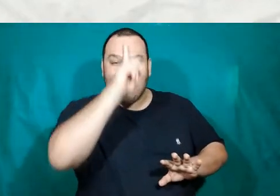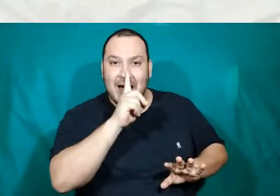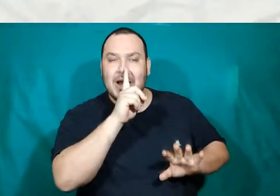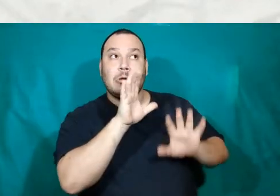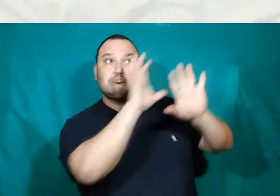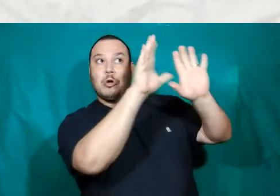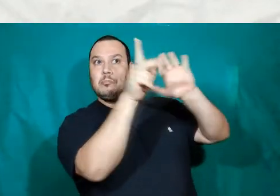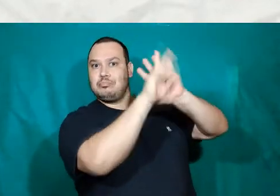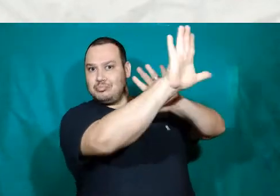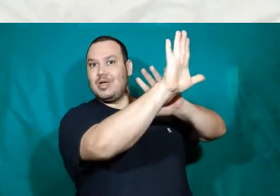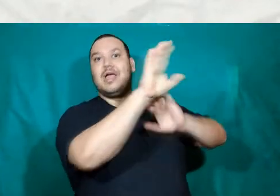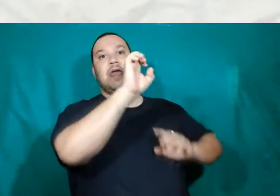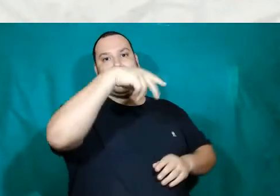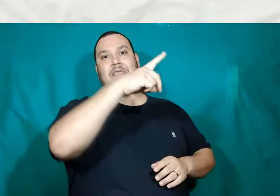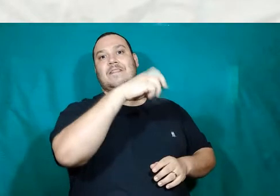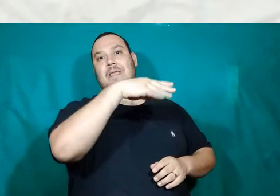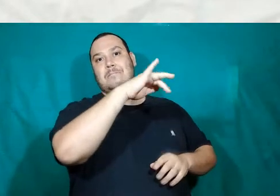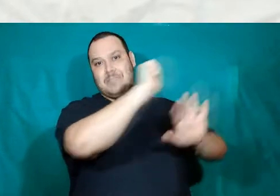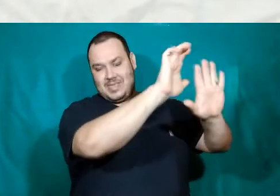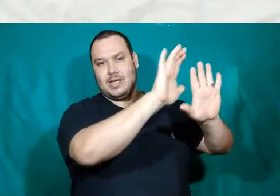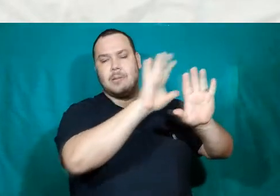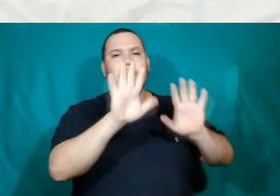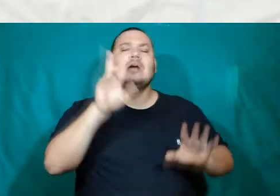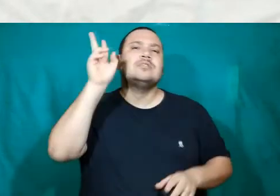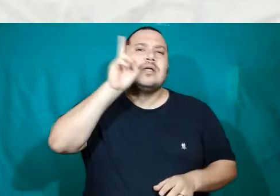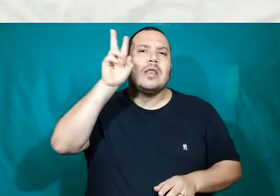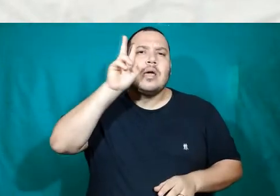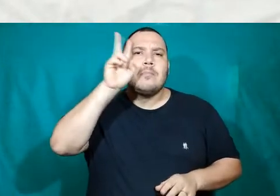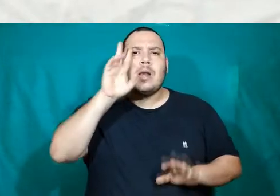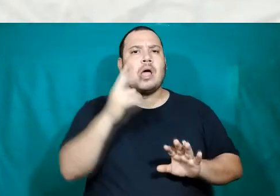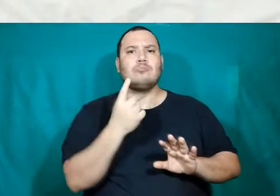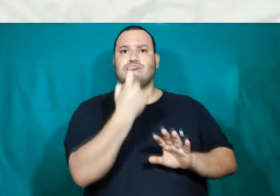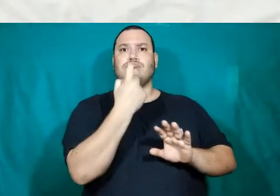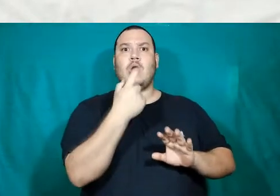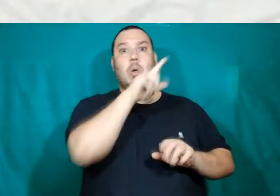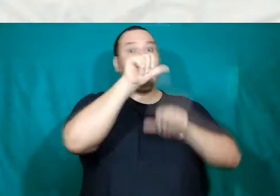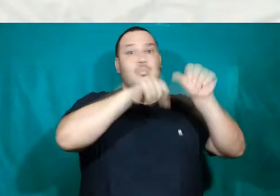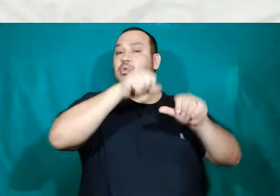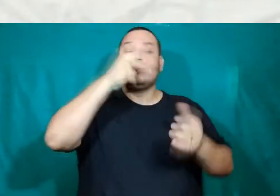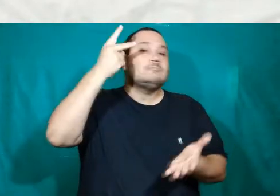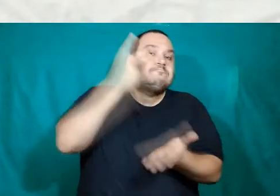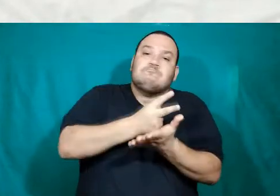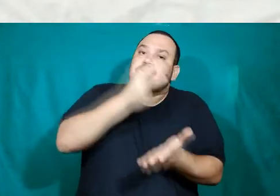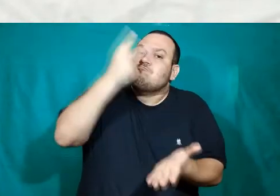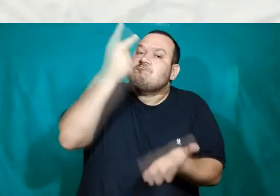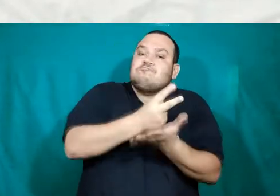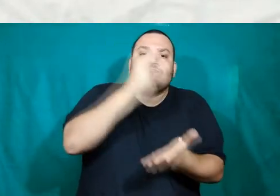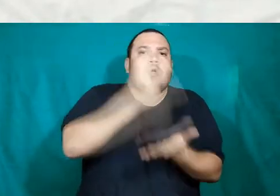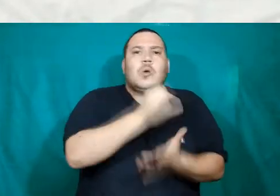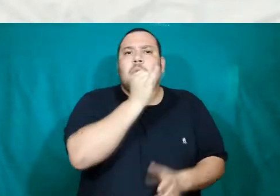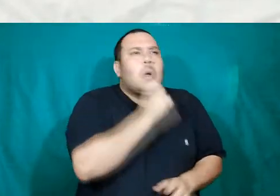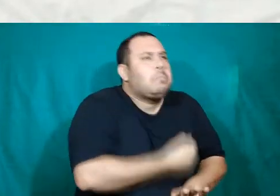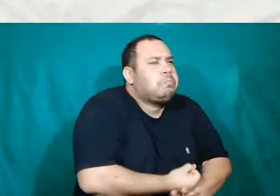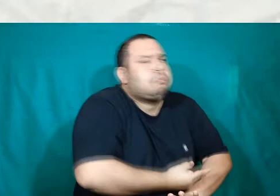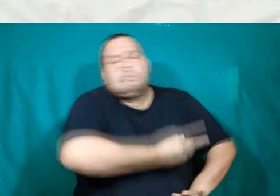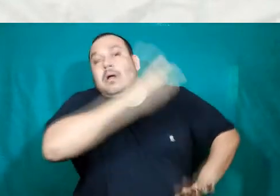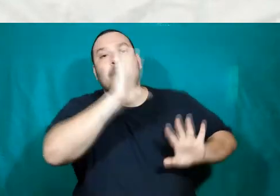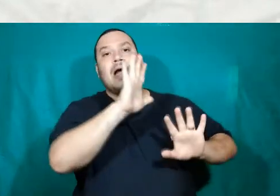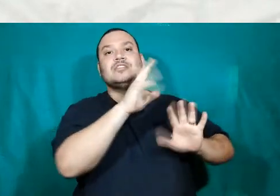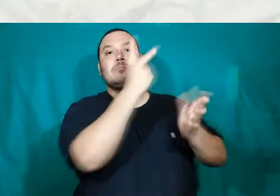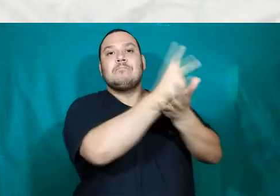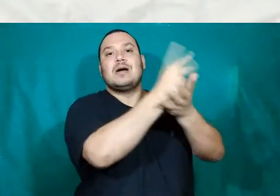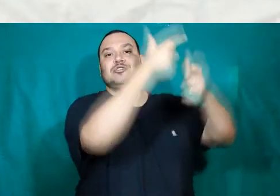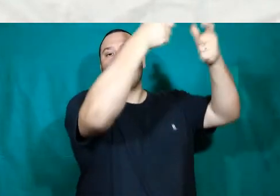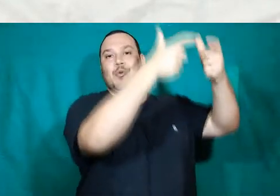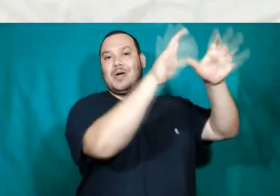Vale lembrar que esse é o único conceito que não se altera com a quantidade de casos que ocorrem da doença. Os outros seguem uma lógica bem